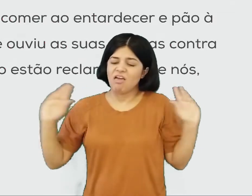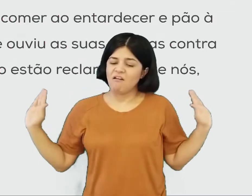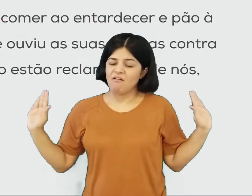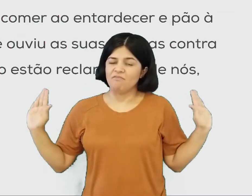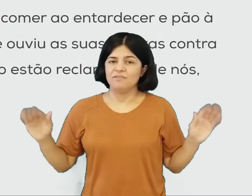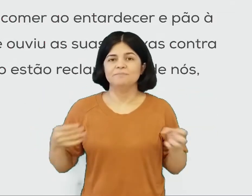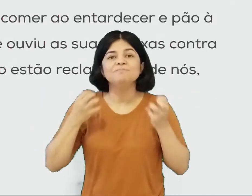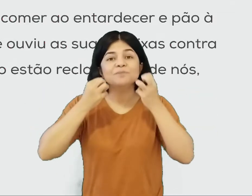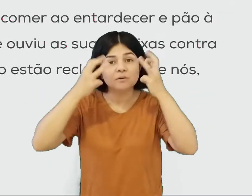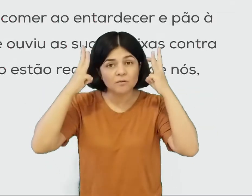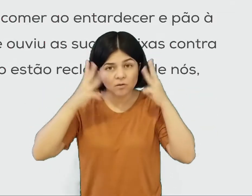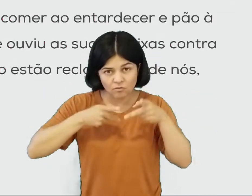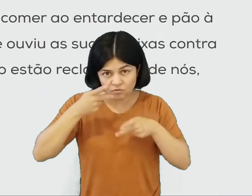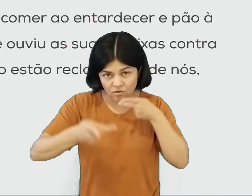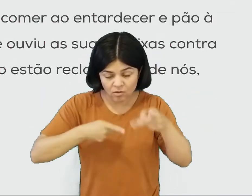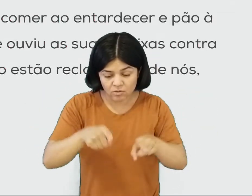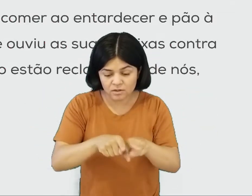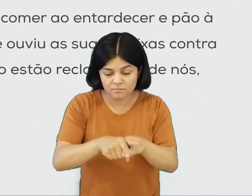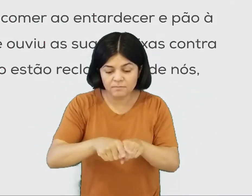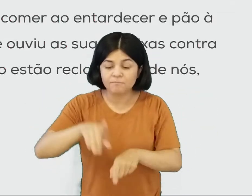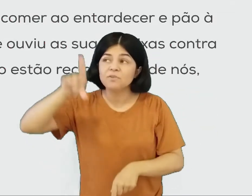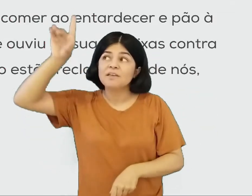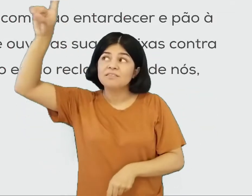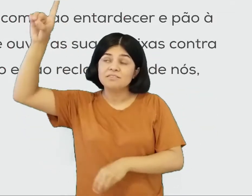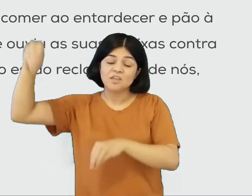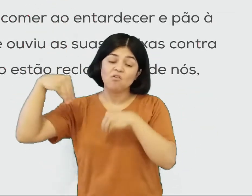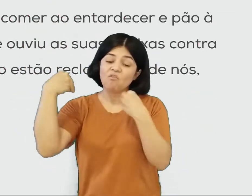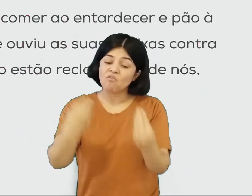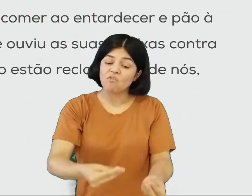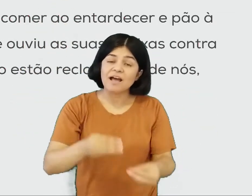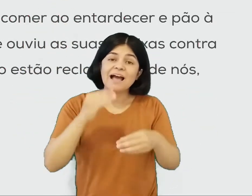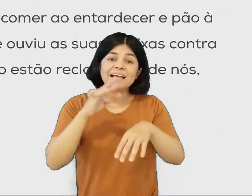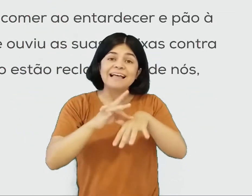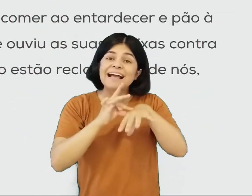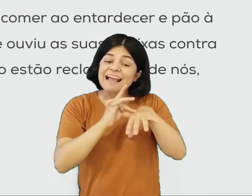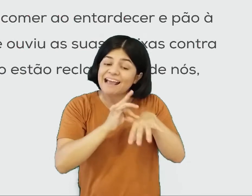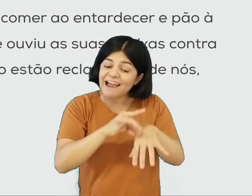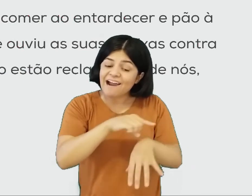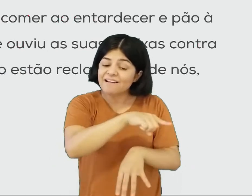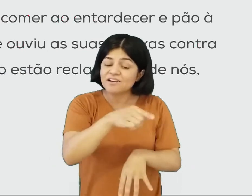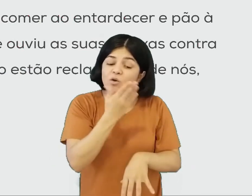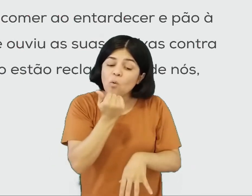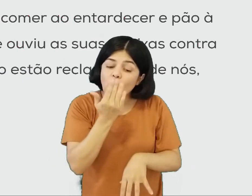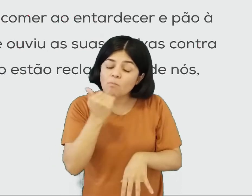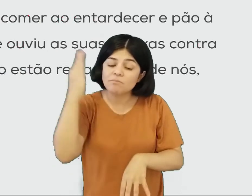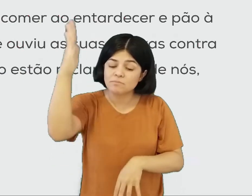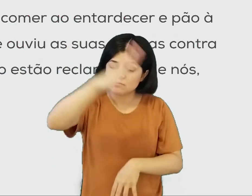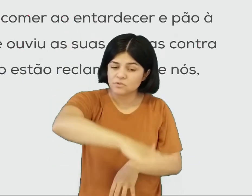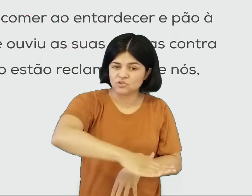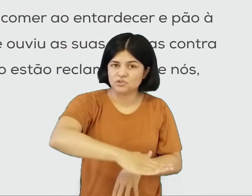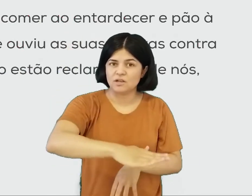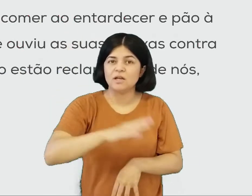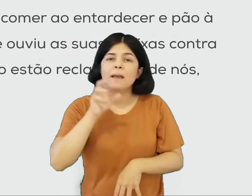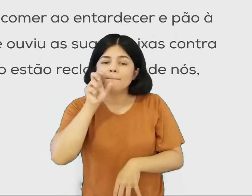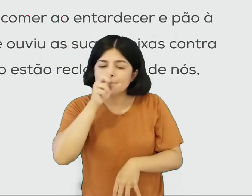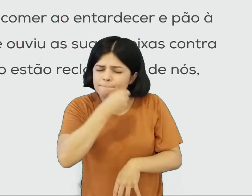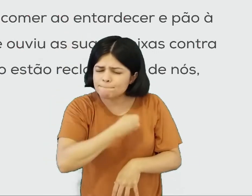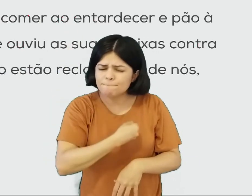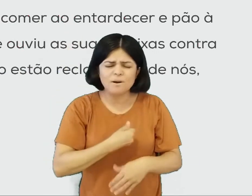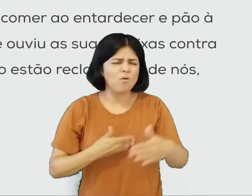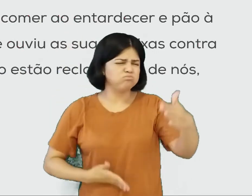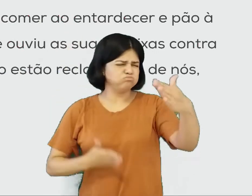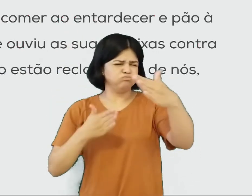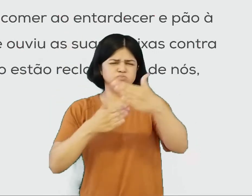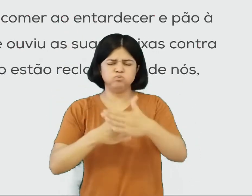ainda Moisés: o Senhor lhes dará carne para comer ao entardecer e pão à vontade